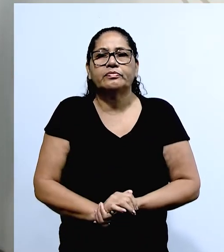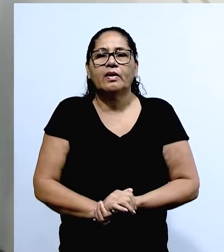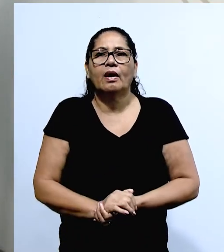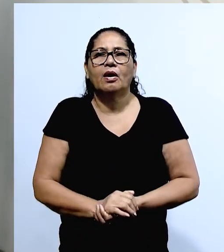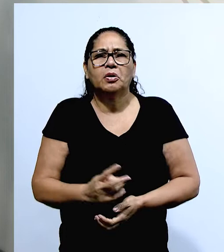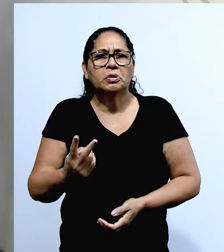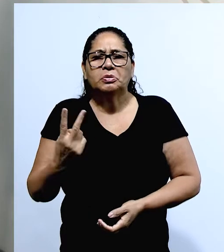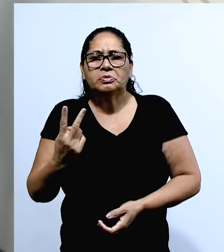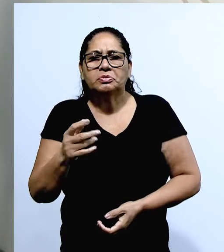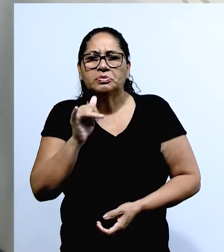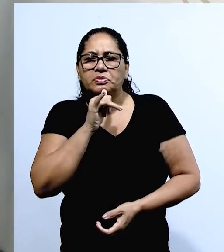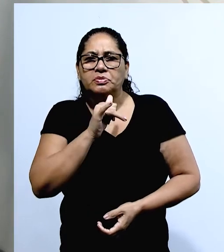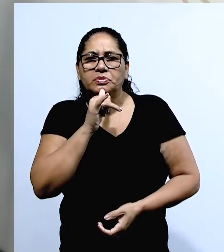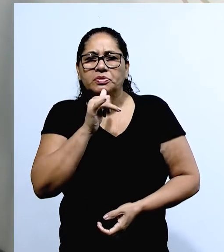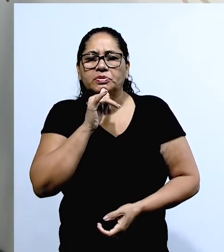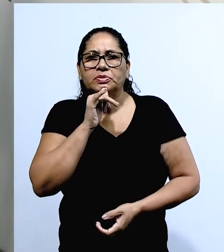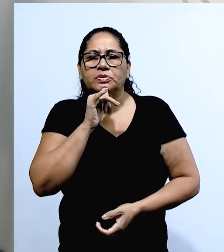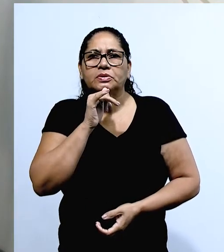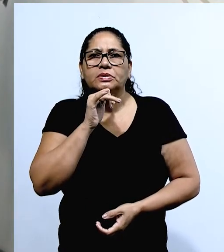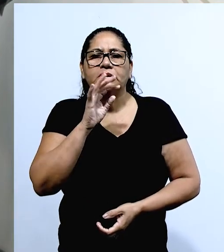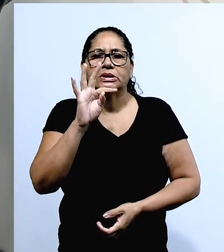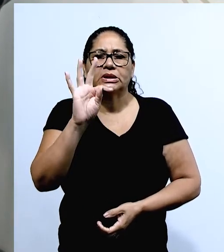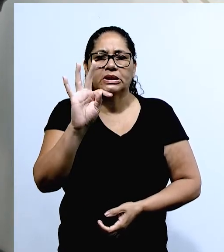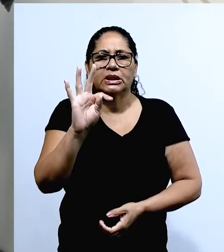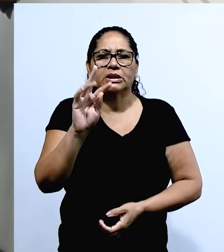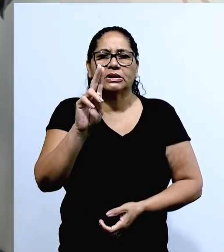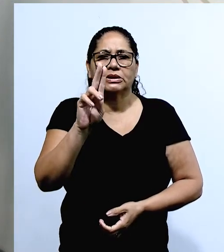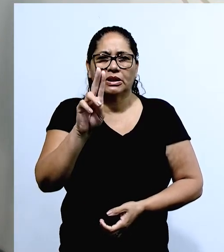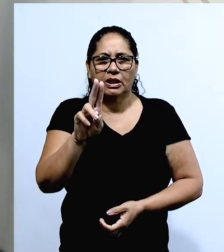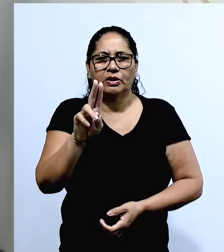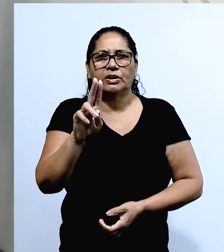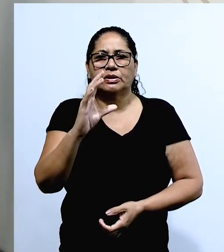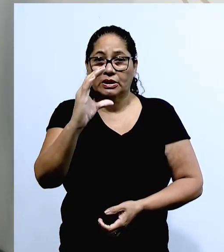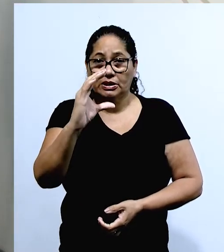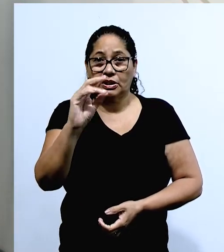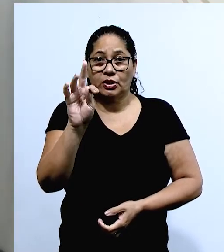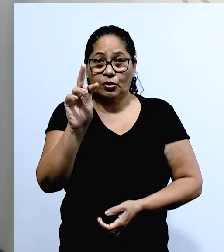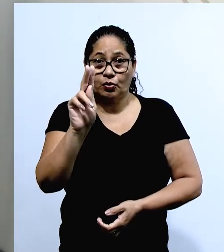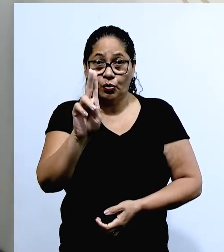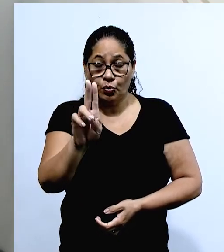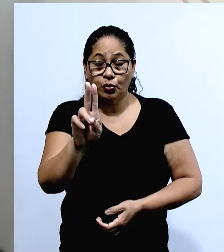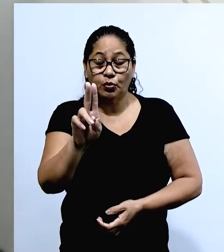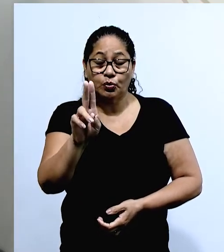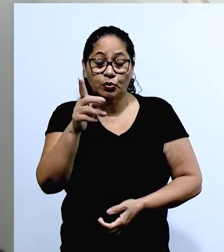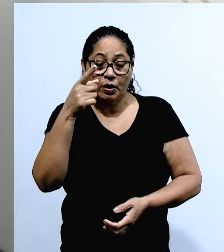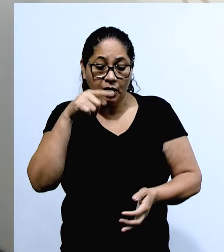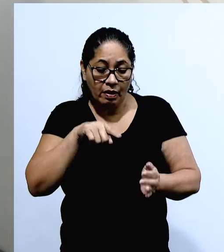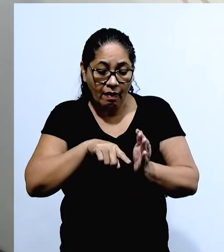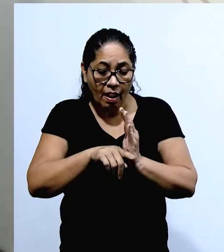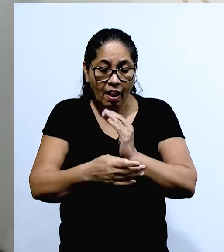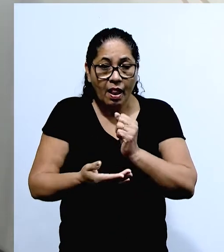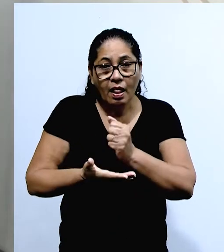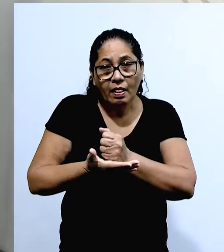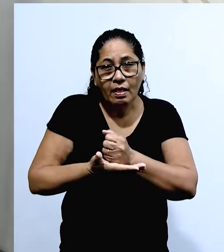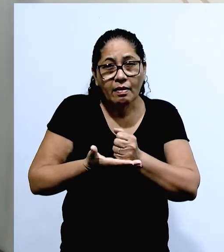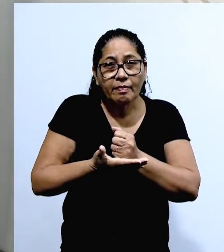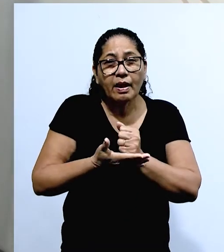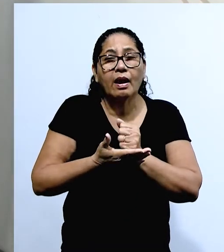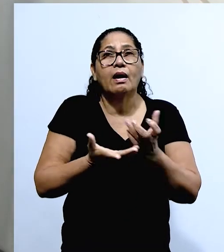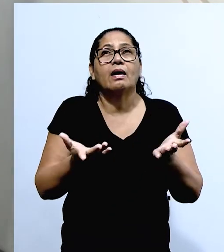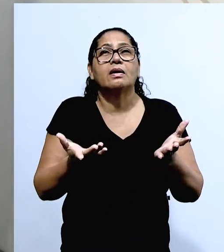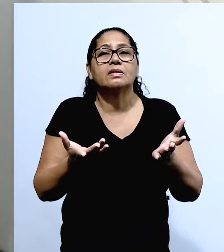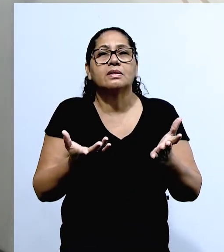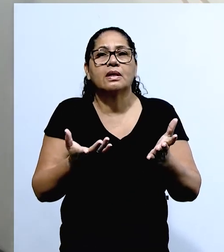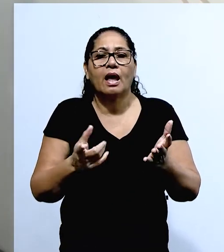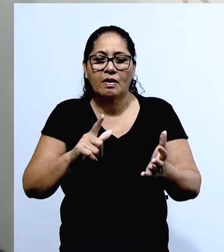dois exemplos, né, do TCU e da PF, da Polícia Federal, né, que aí a gente vai na raiz deles, né? Você vai lá na própria Constituição e